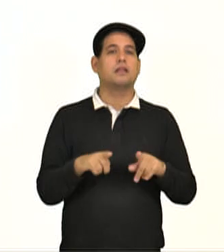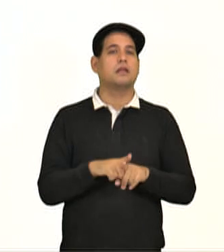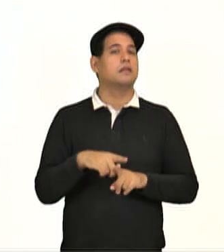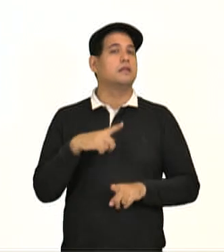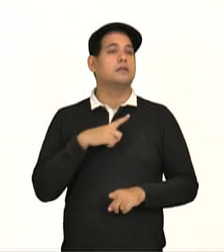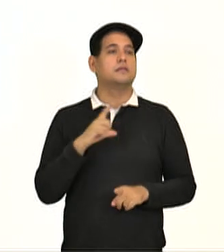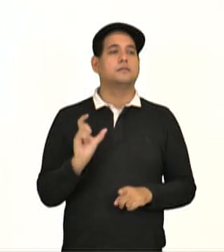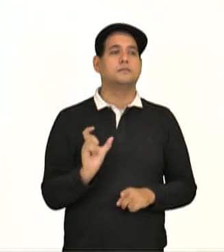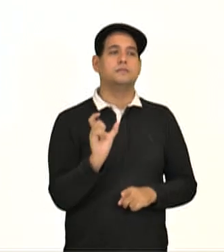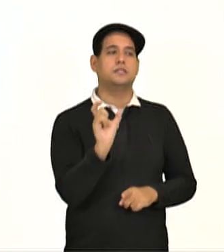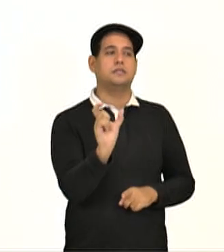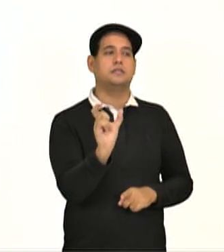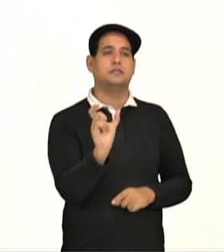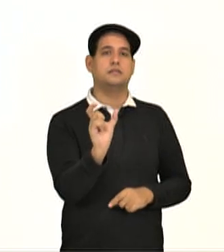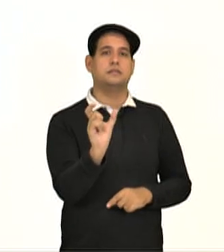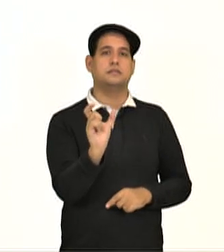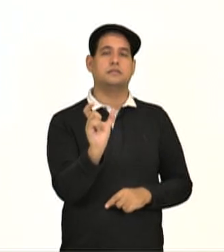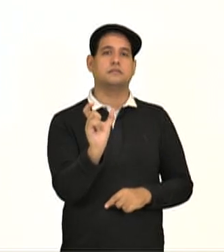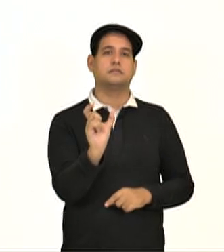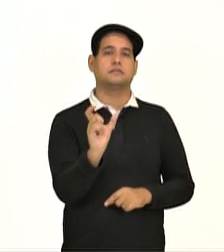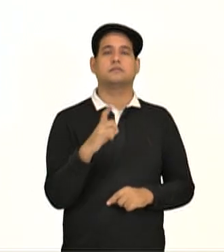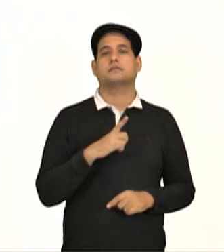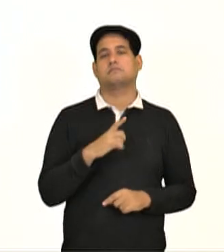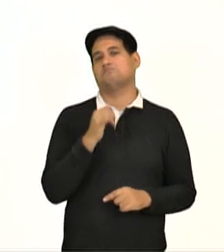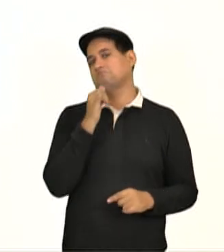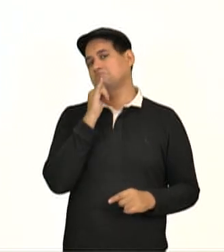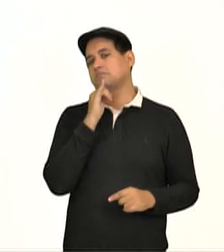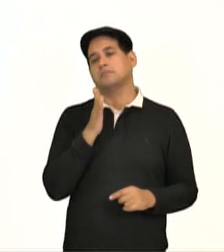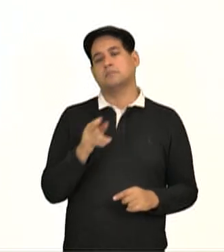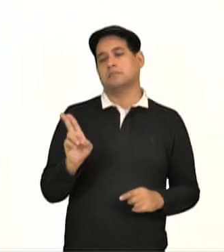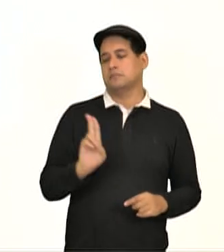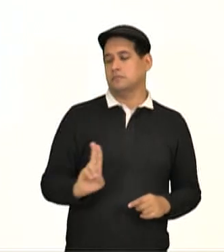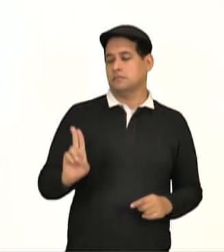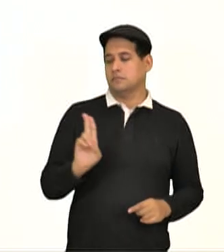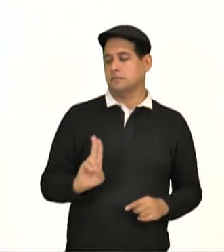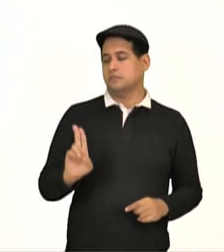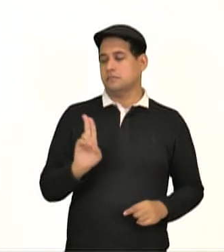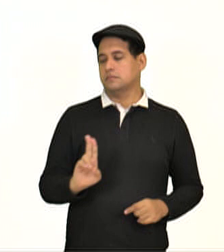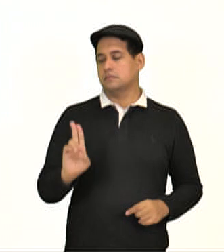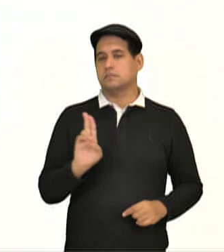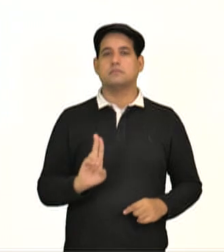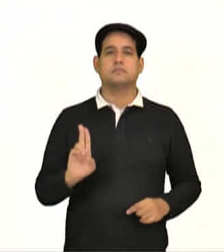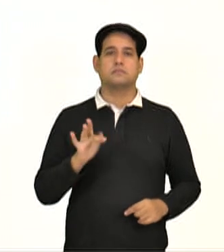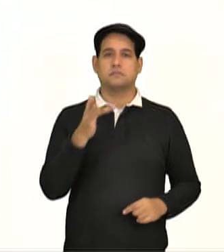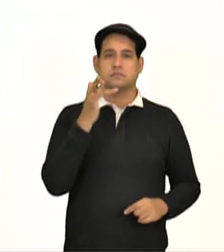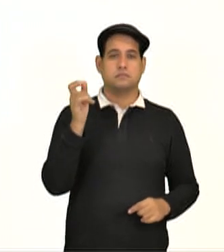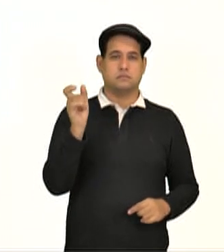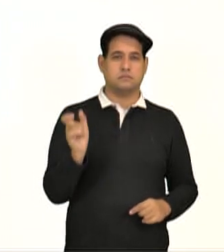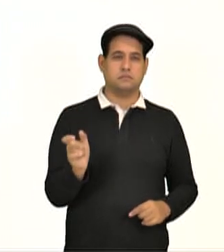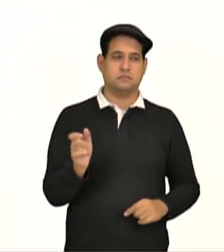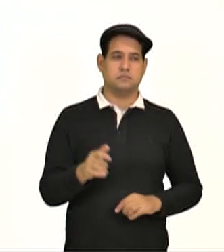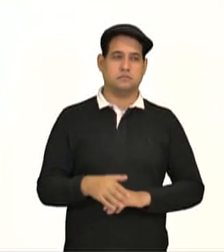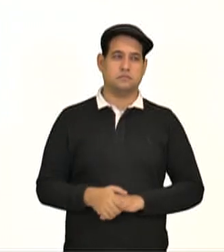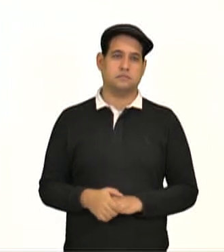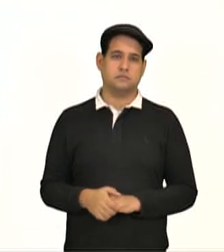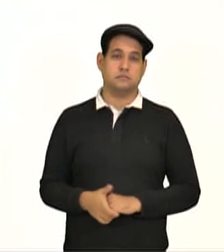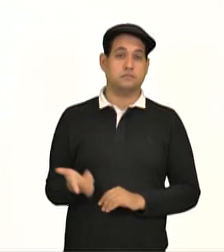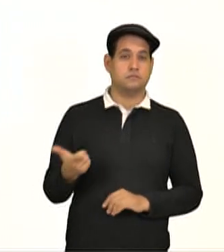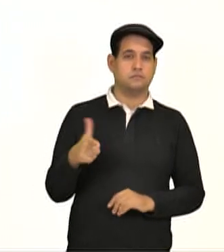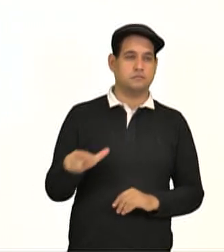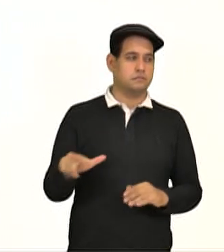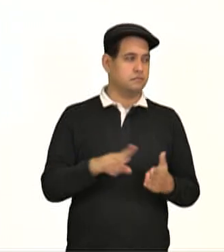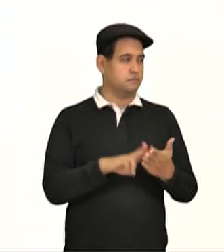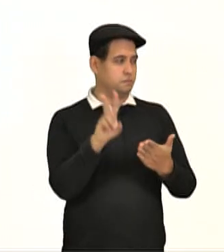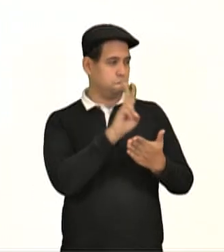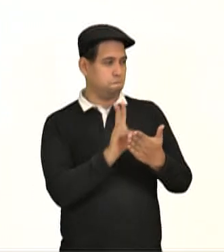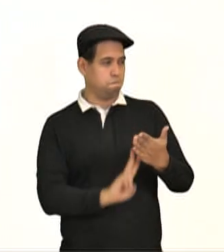uma palavra ali, né, que possivelmente foi utilizada pelos personagens. Continuando então a